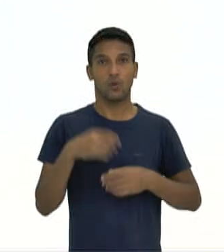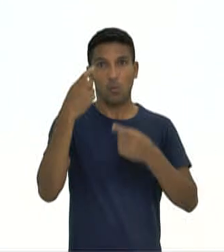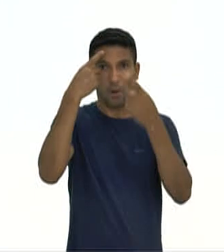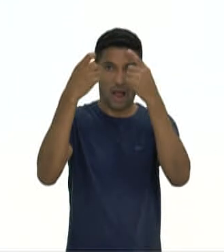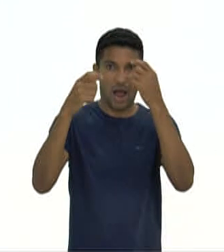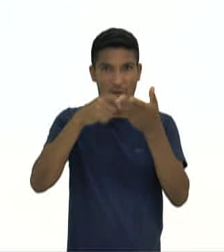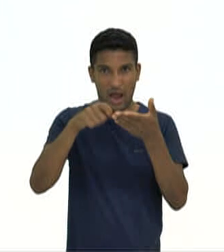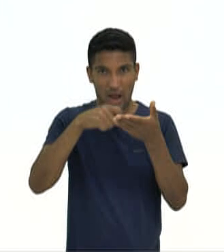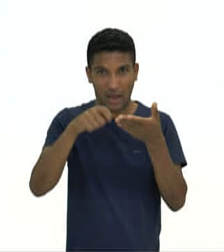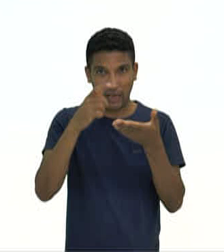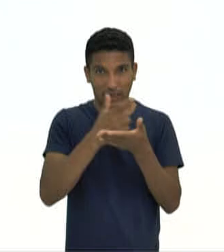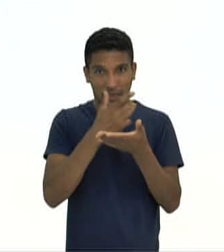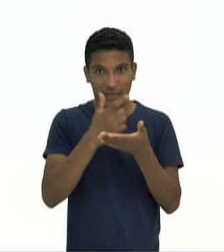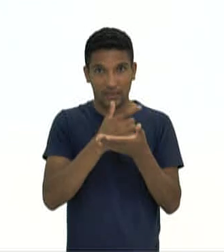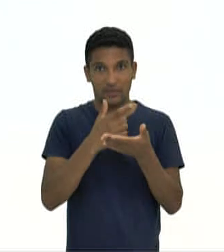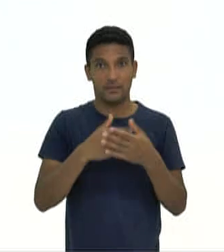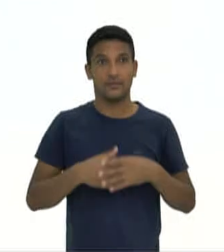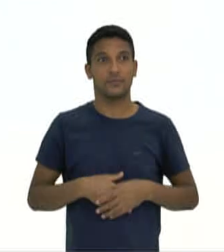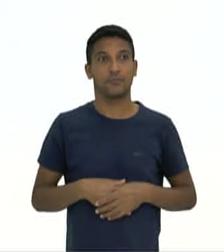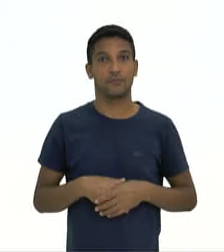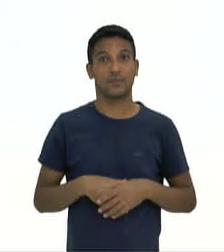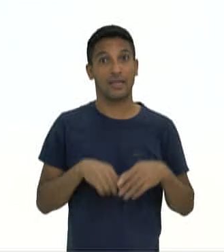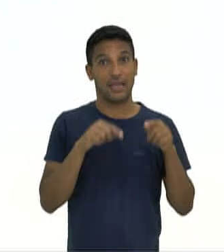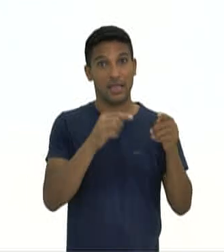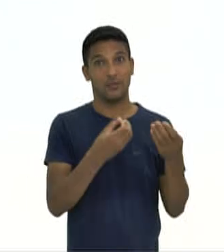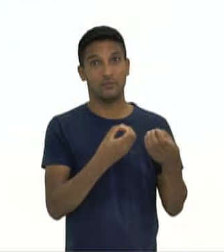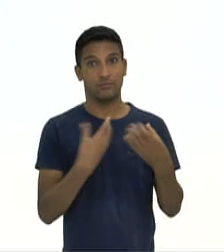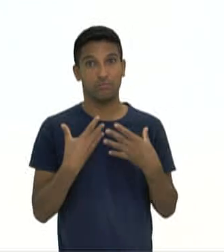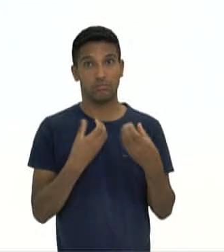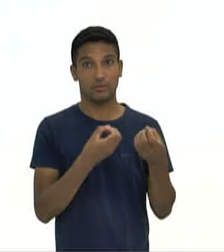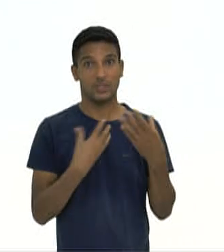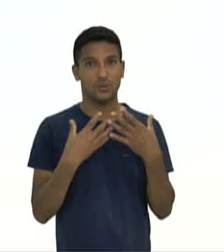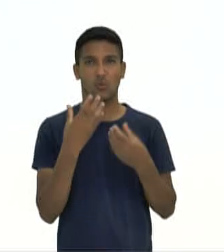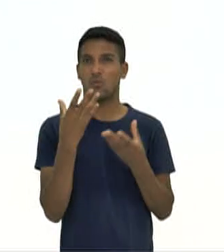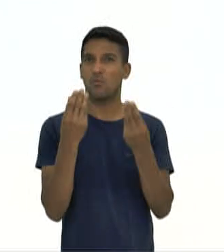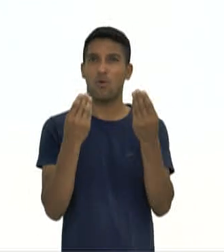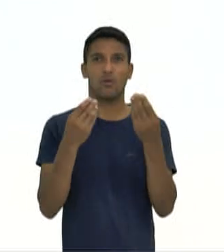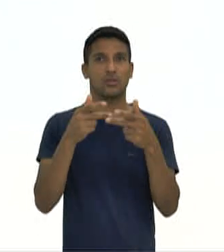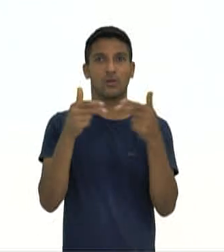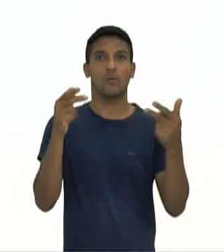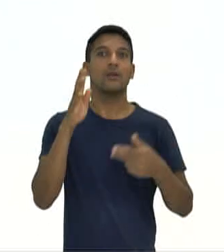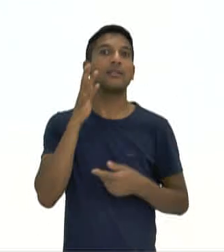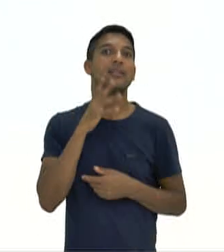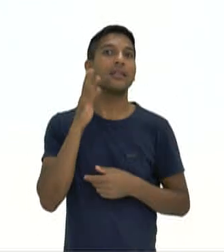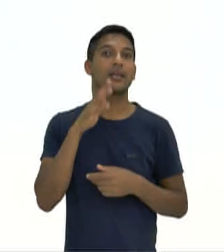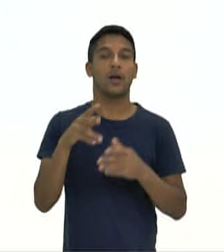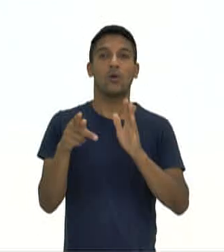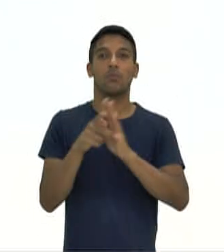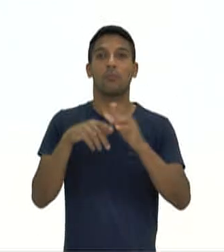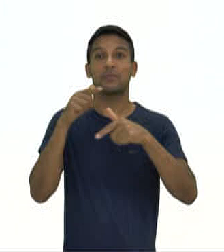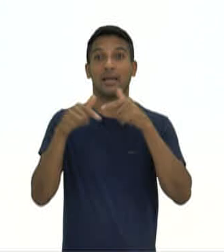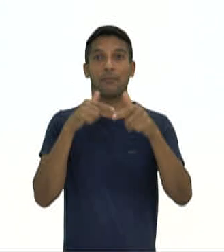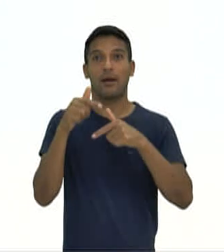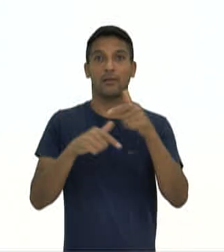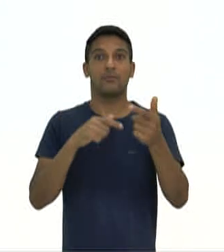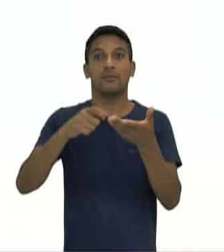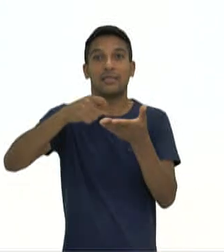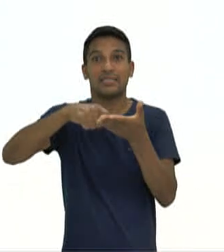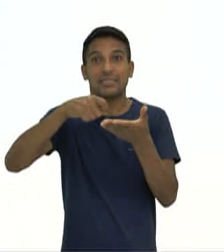garotada. Me ensinou um monte de coisas legais sobre esse ofício, que ele conhecia tão